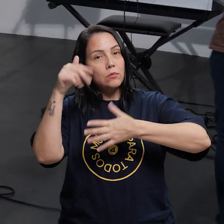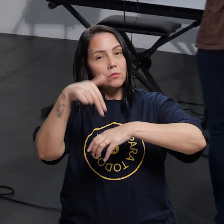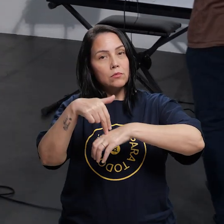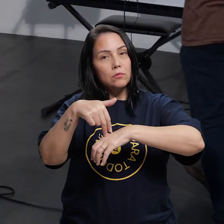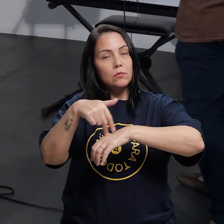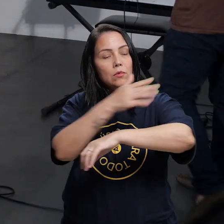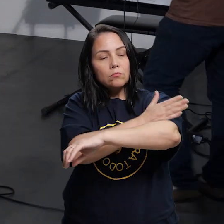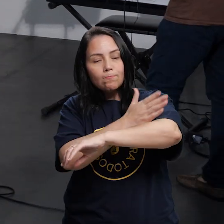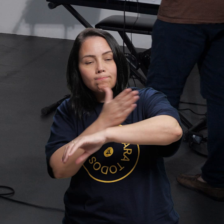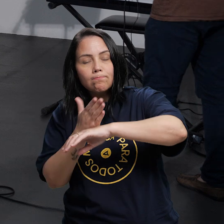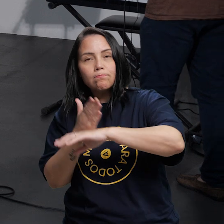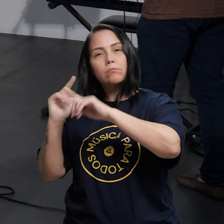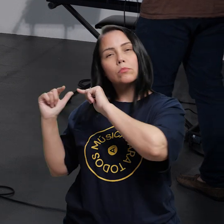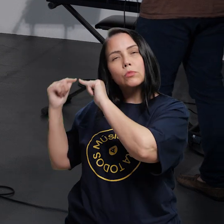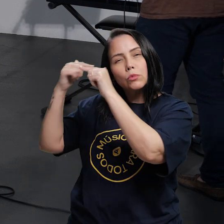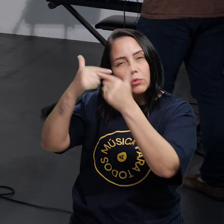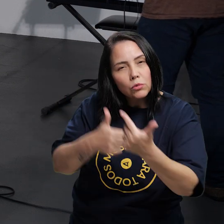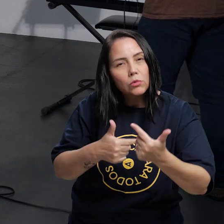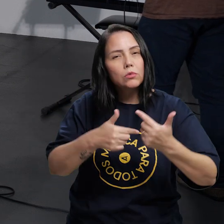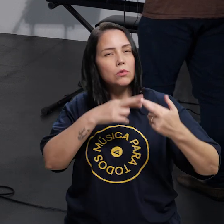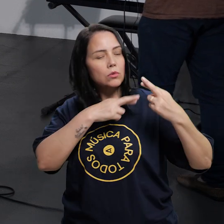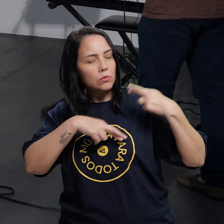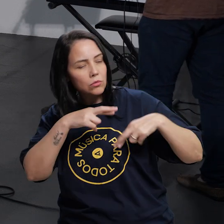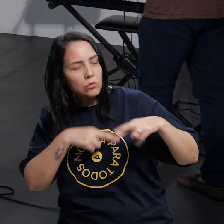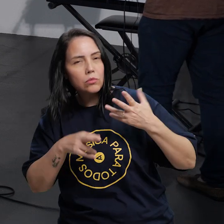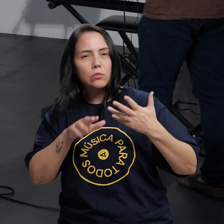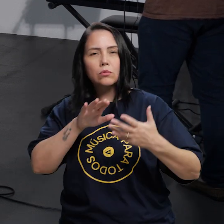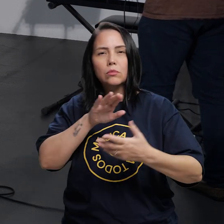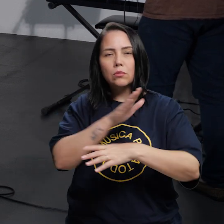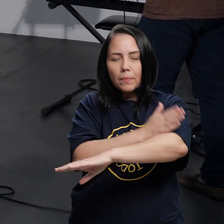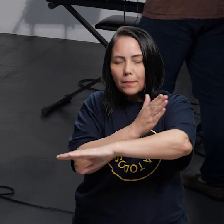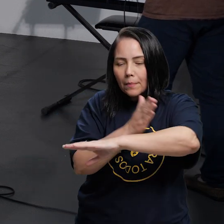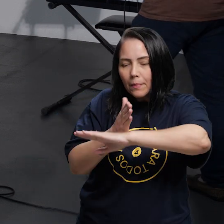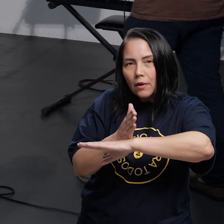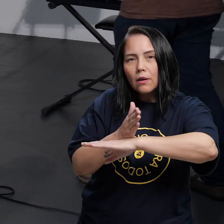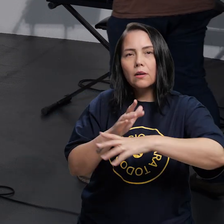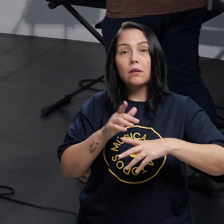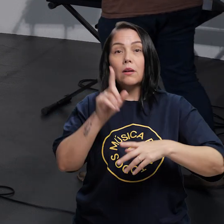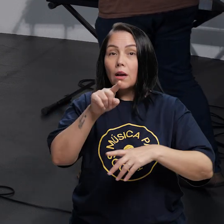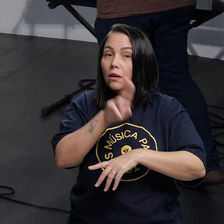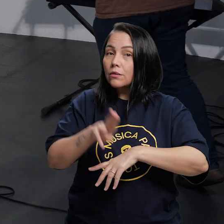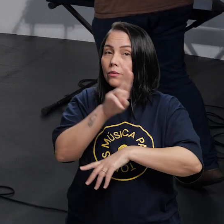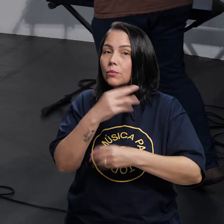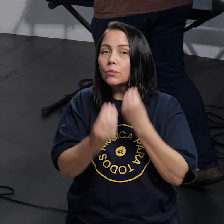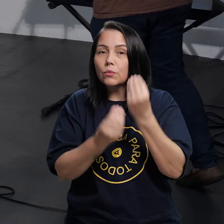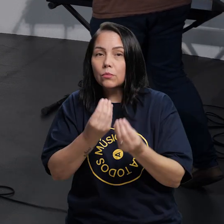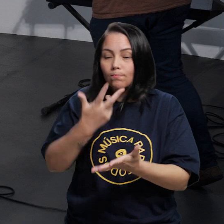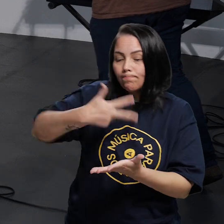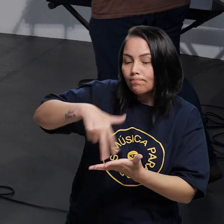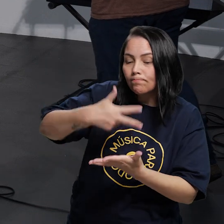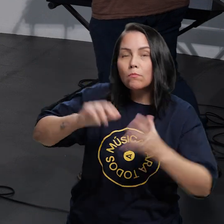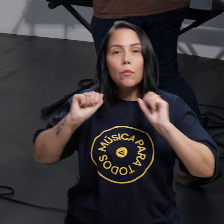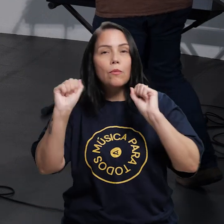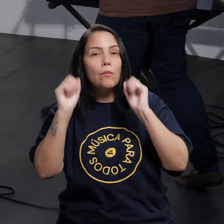período renascentista, período barroco, Idade Média. Então era muito usado para as danças nas festas reais, né, que tinham